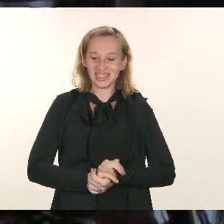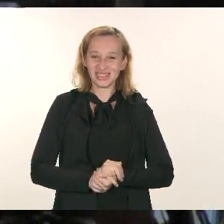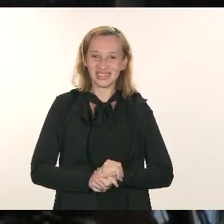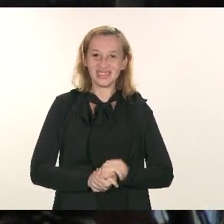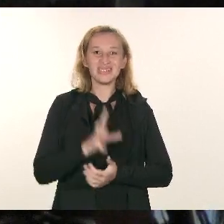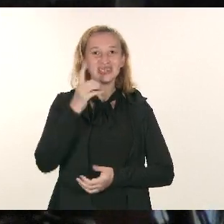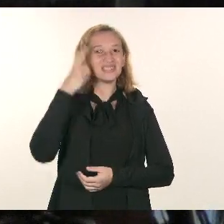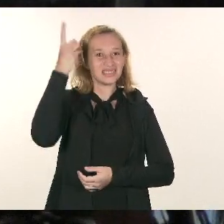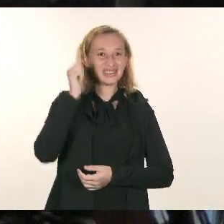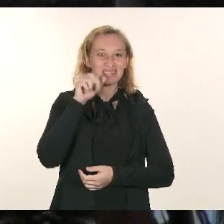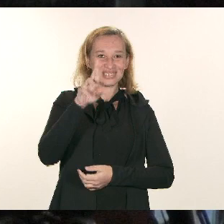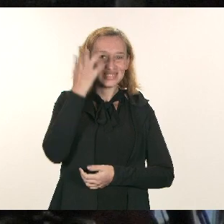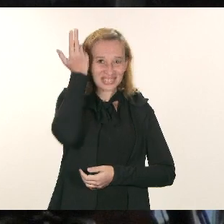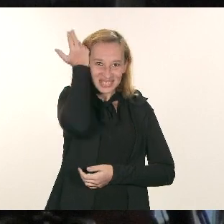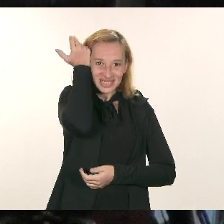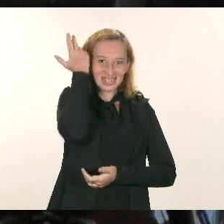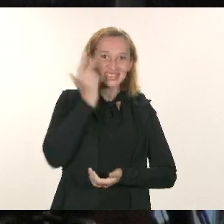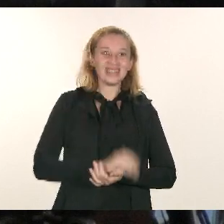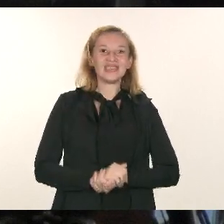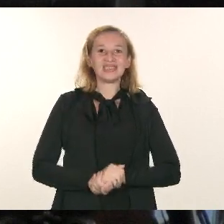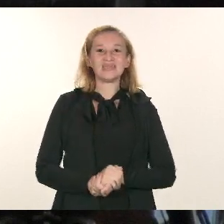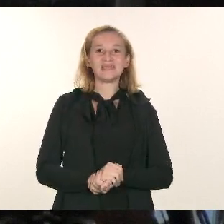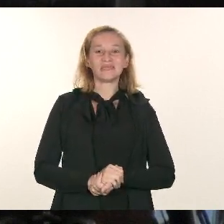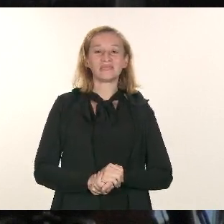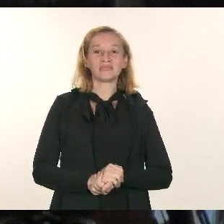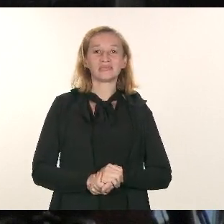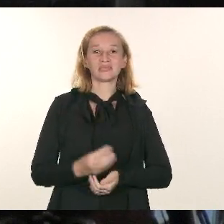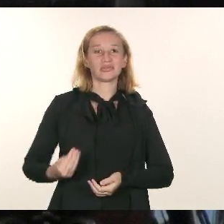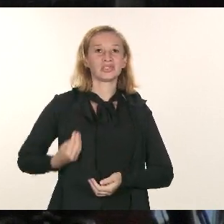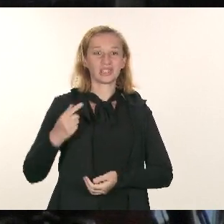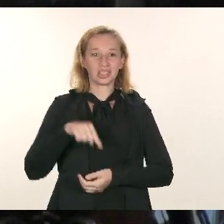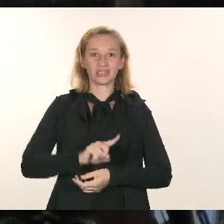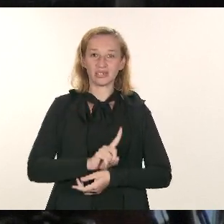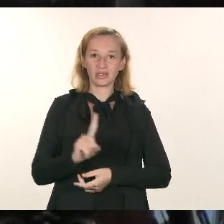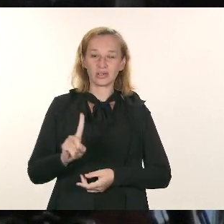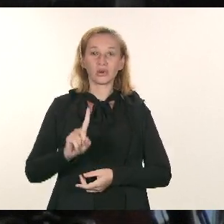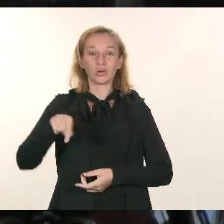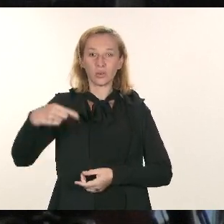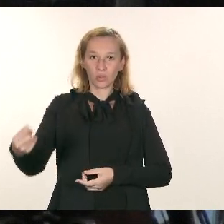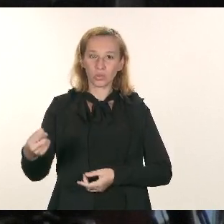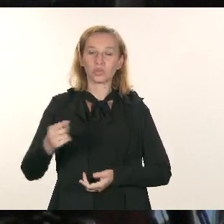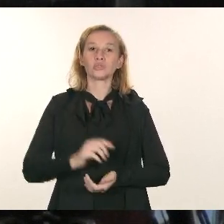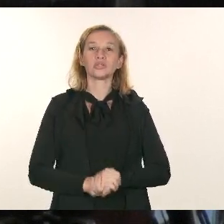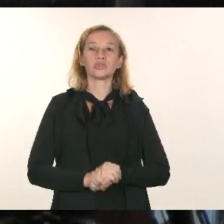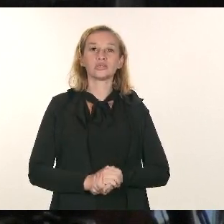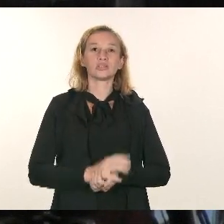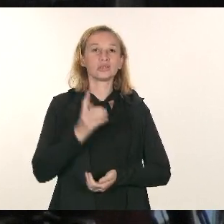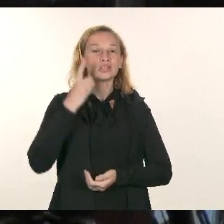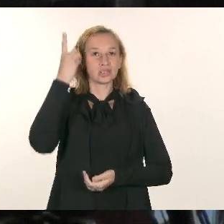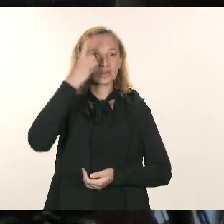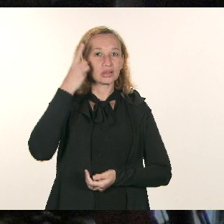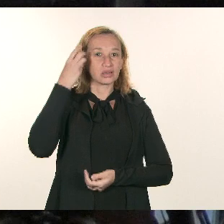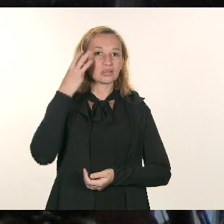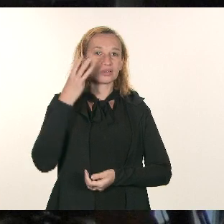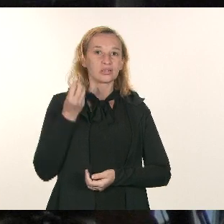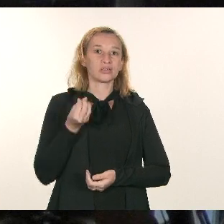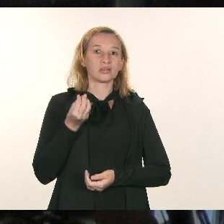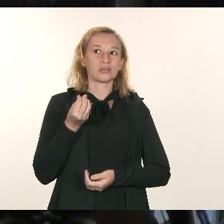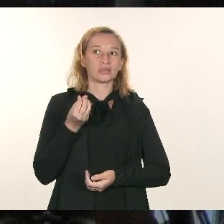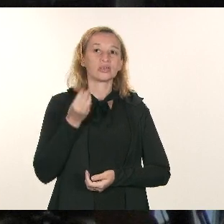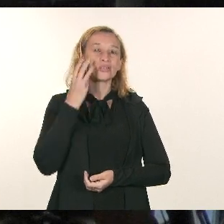Deputado Eliomar Coelho, não se encontrando presente, próximo orador inscrito é o nobre